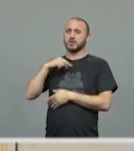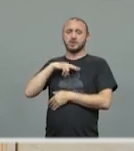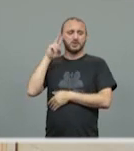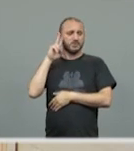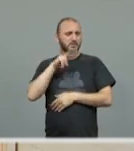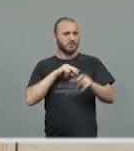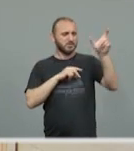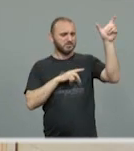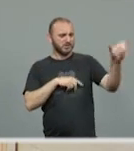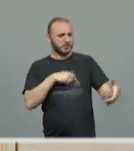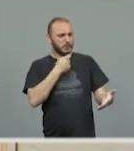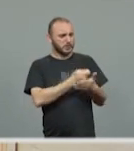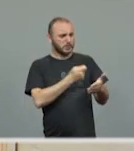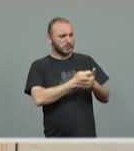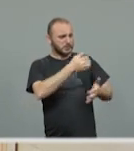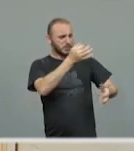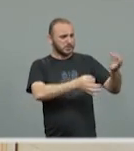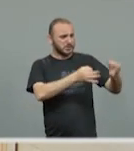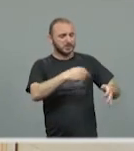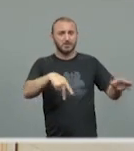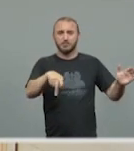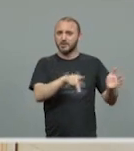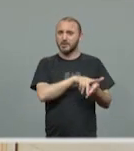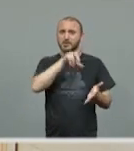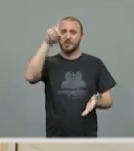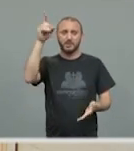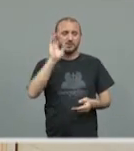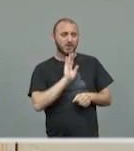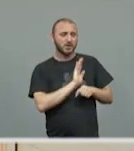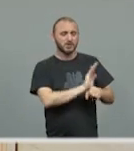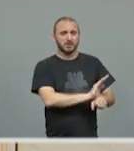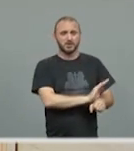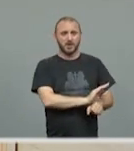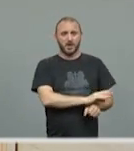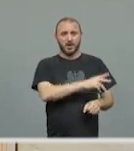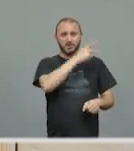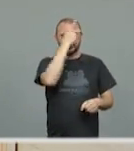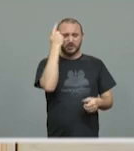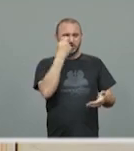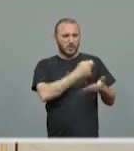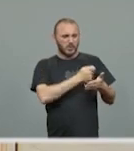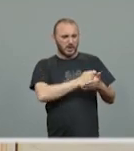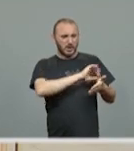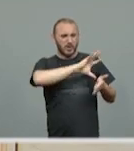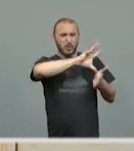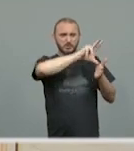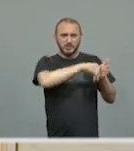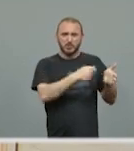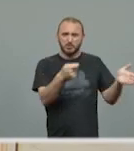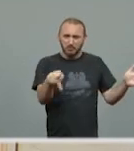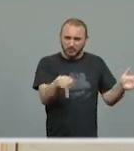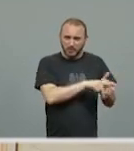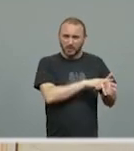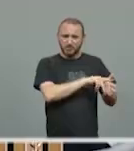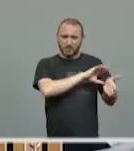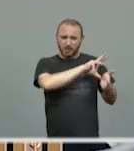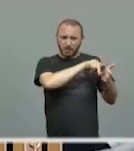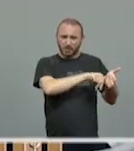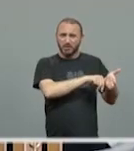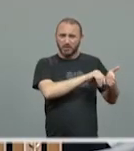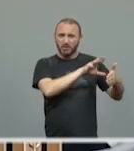que ela luta pela justiça, é coisa de Deus. Alguém que está lutando contra a corrupção, é coisa de Deus.